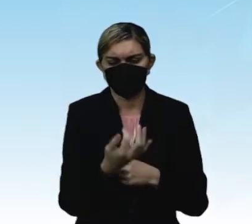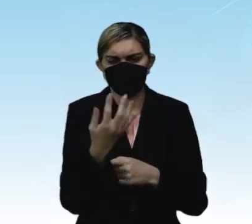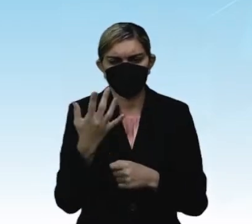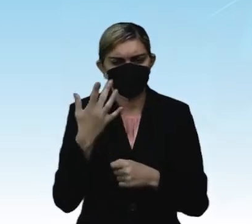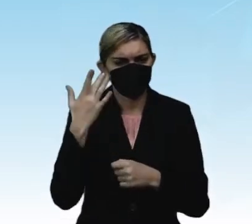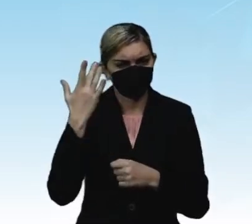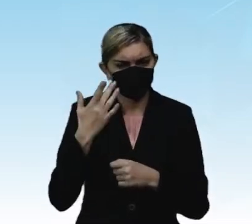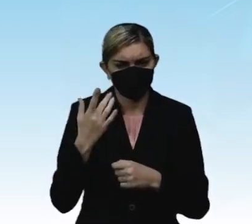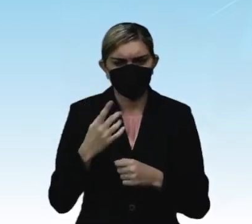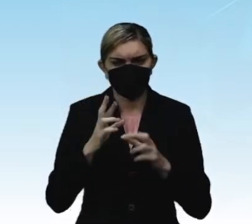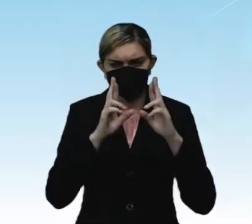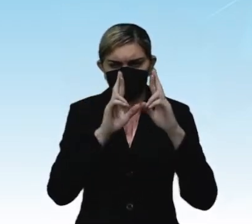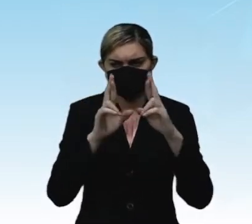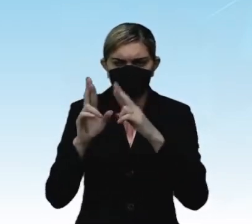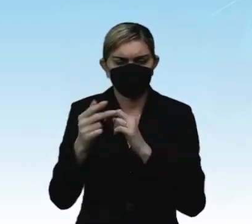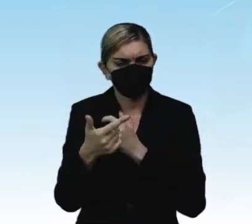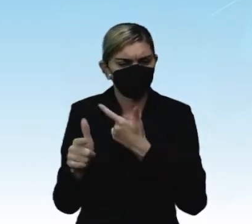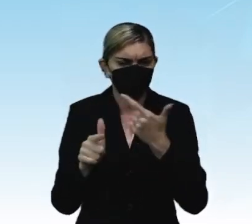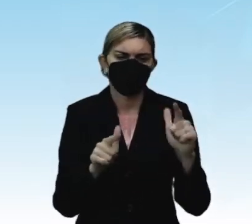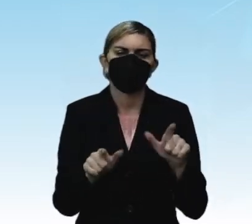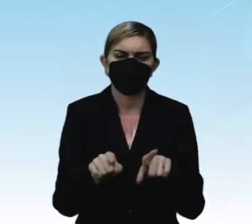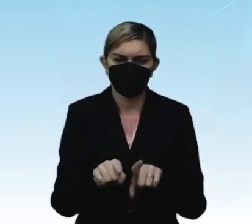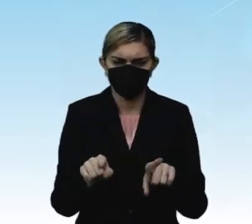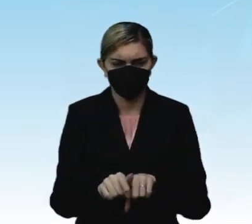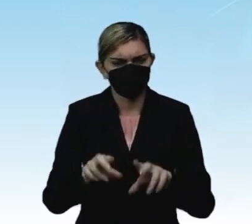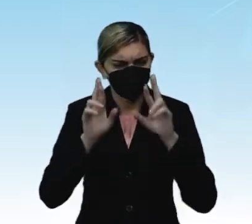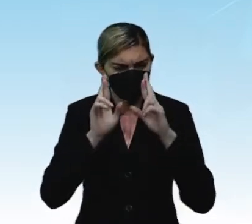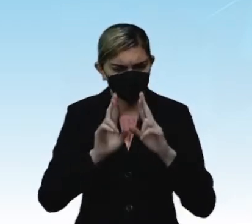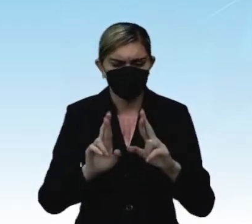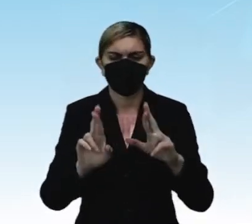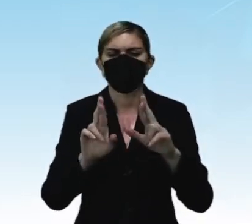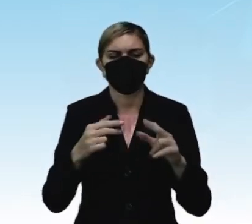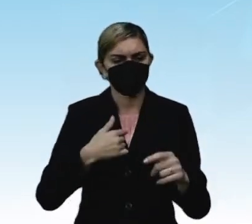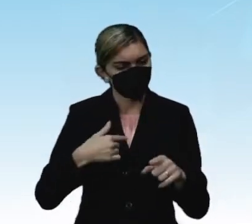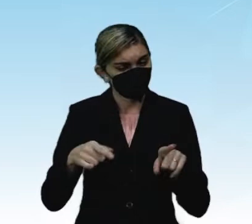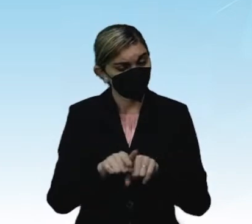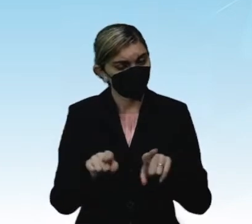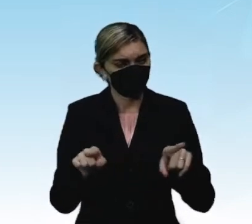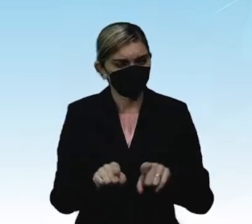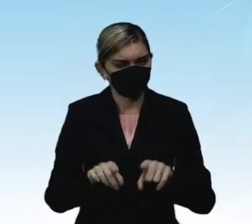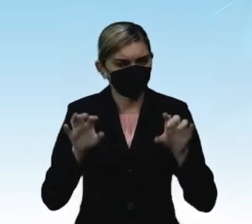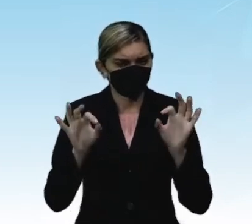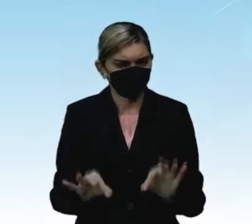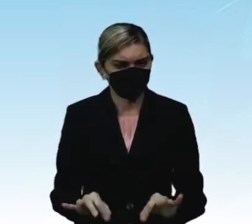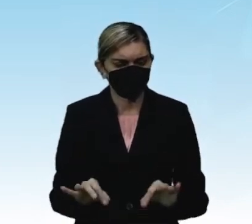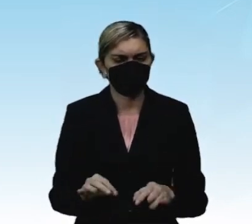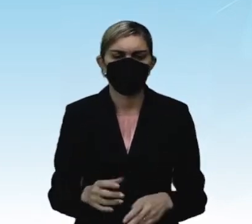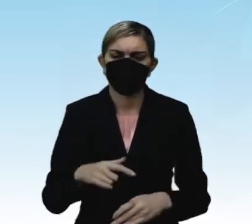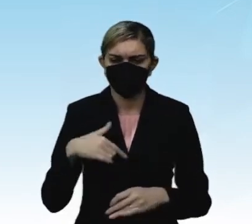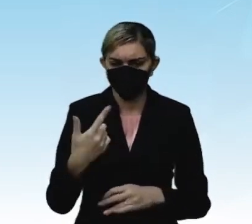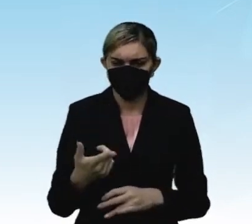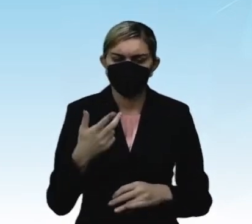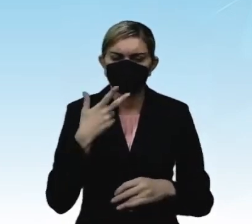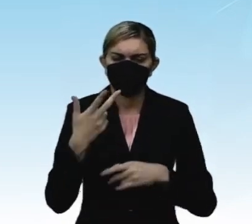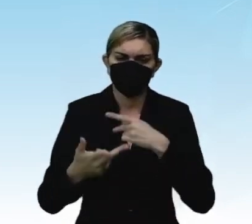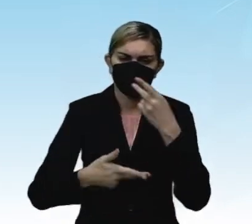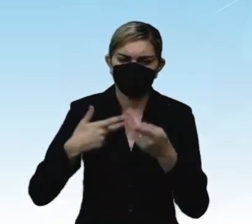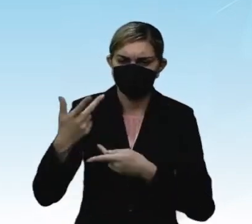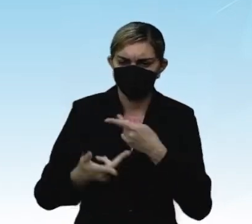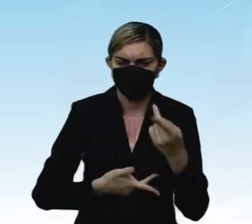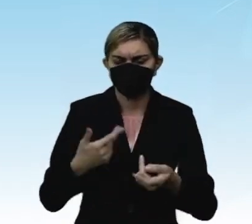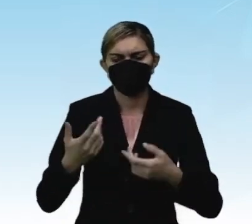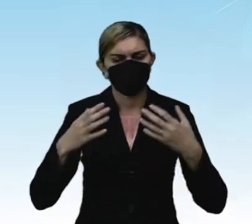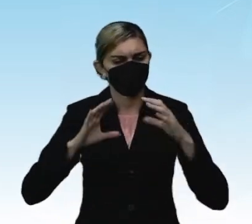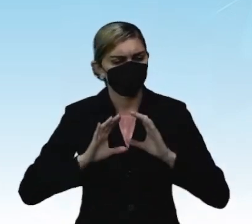age com respeito com os outros vão respeitar a gente também, tá certo? Do modo de falar,